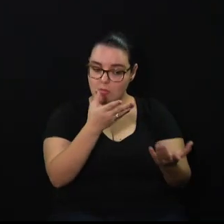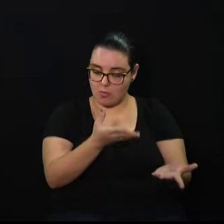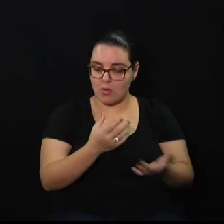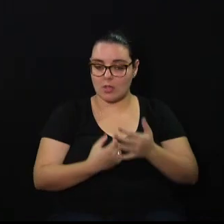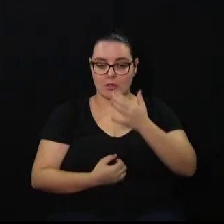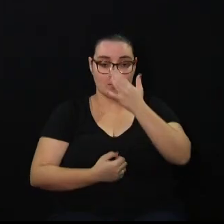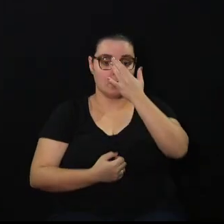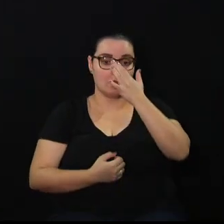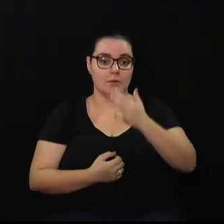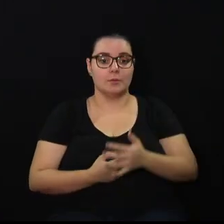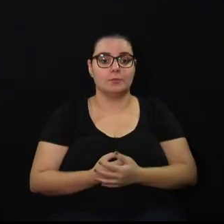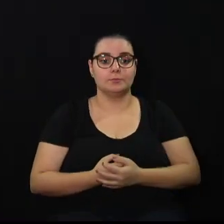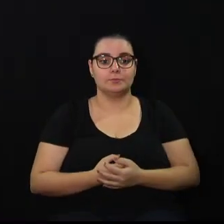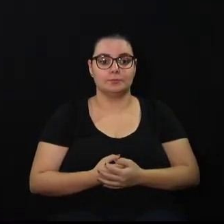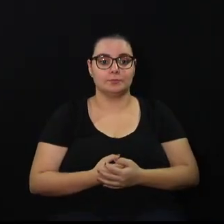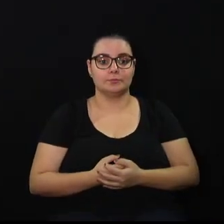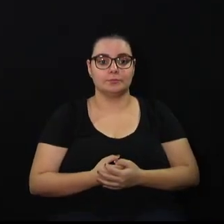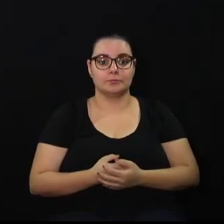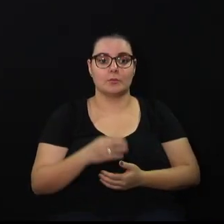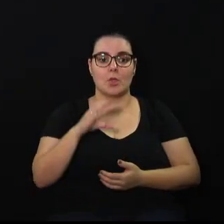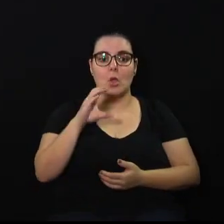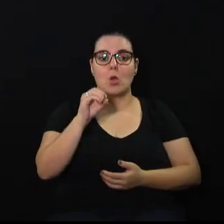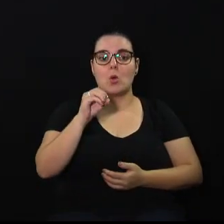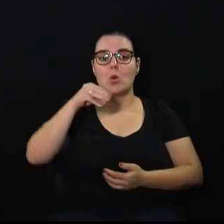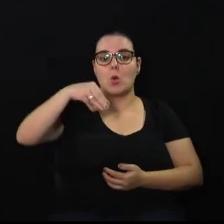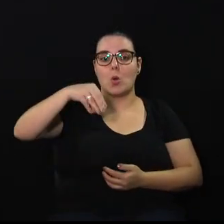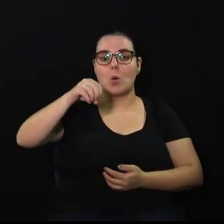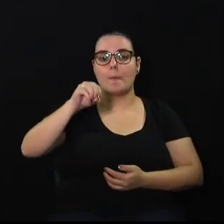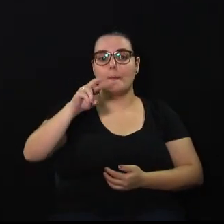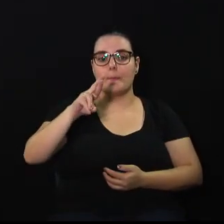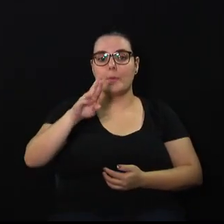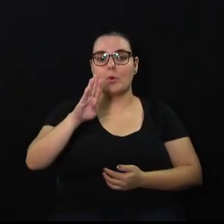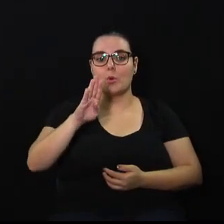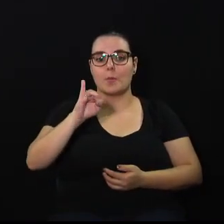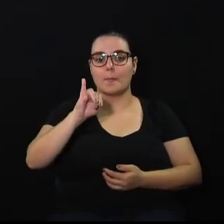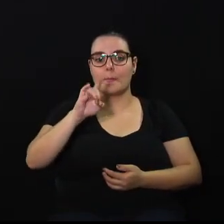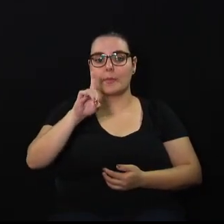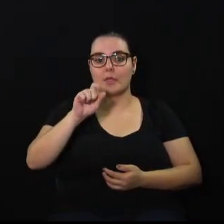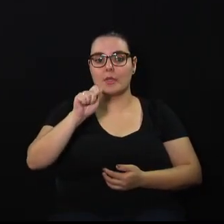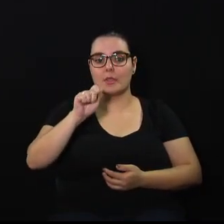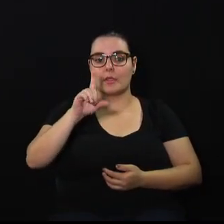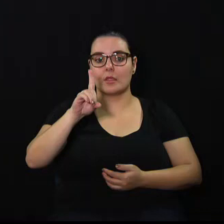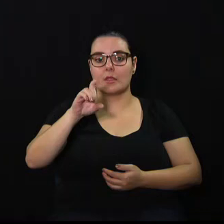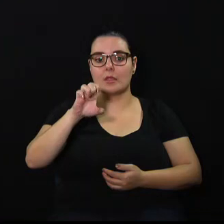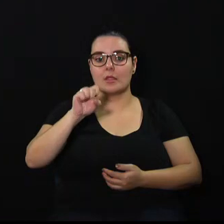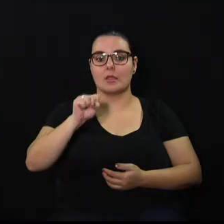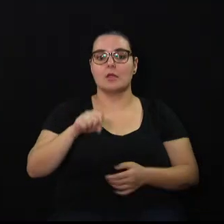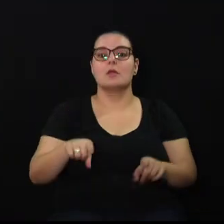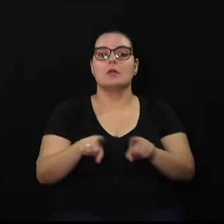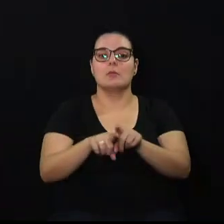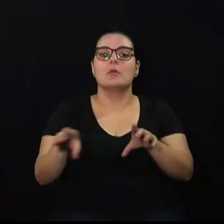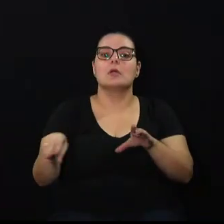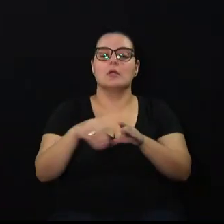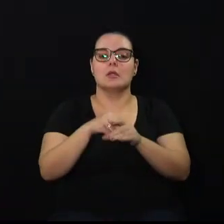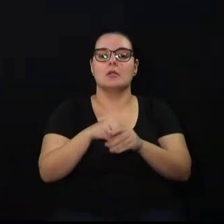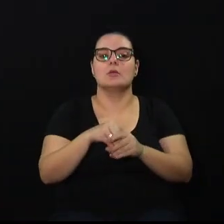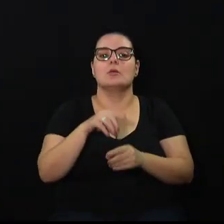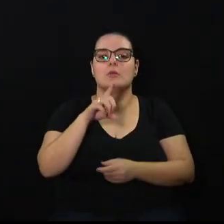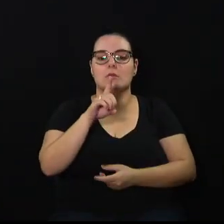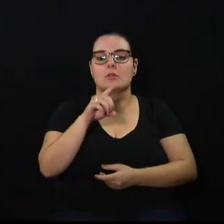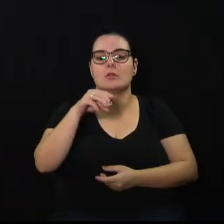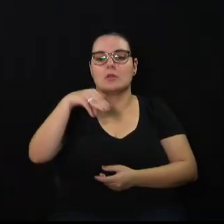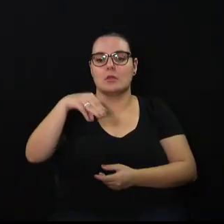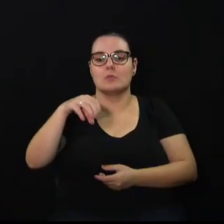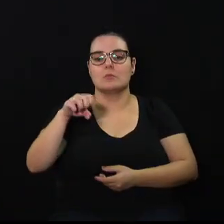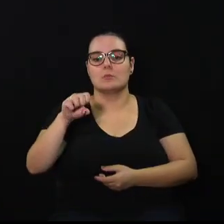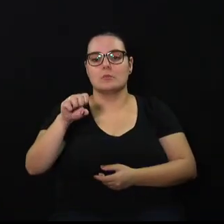é as comorbidades também entram agora no dsm 5 como algo importante já era algo que